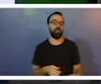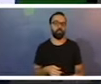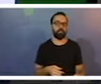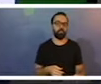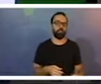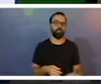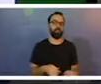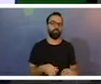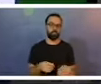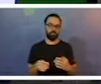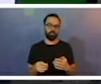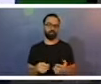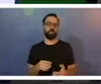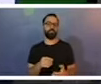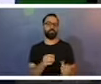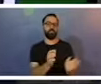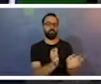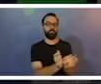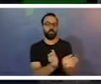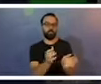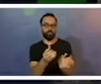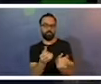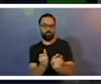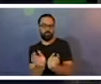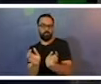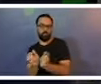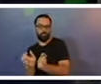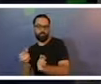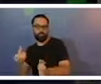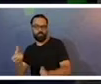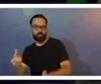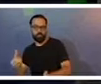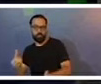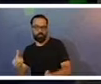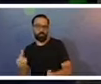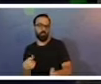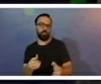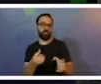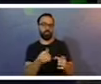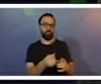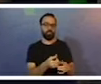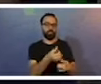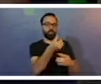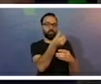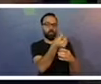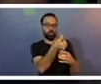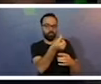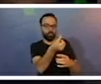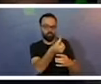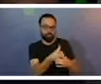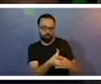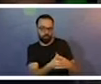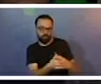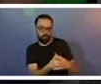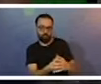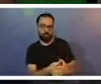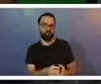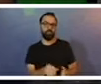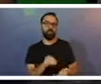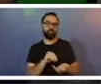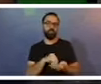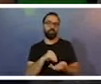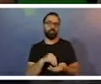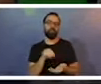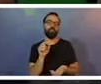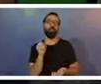há 6 grupos de 6 e sobram... Eu descubro quantos sobram fazendo esse